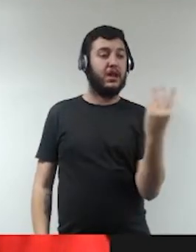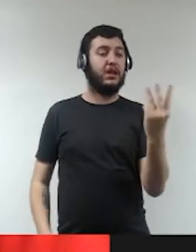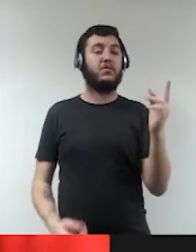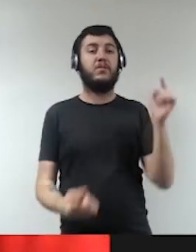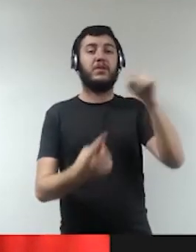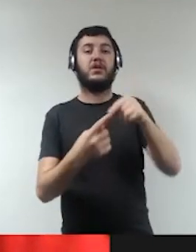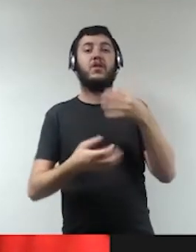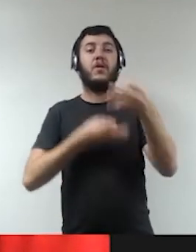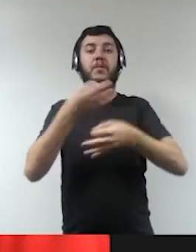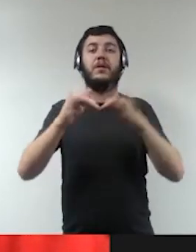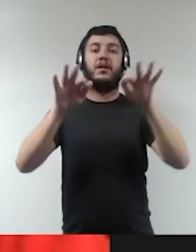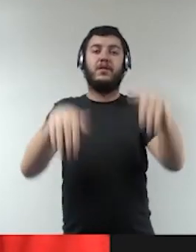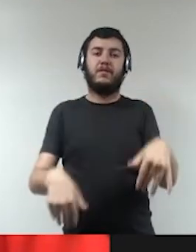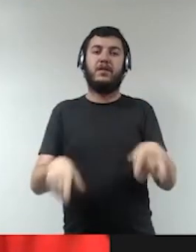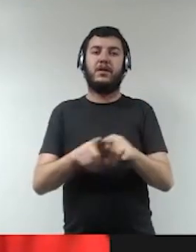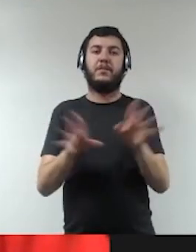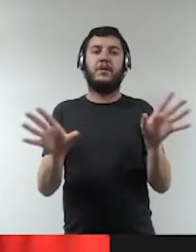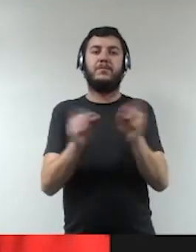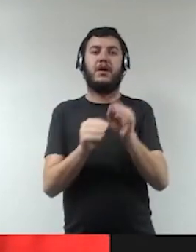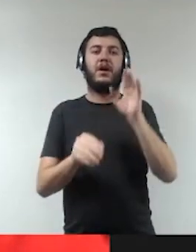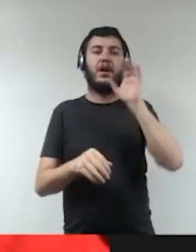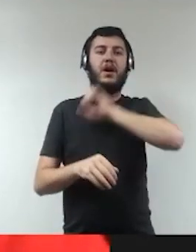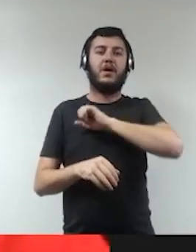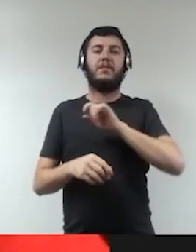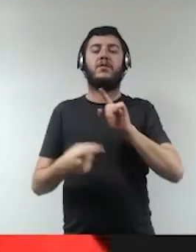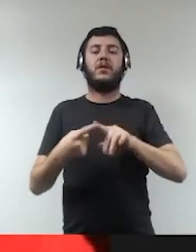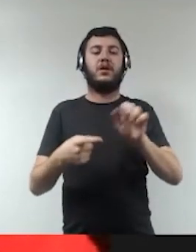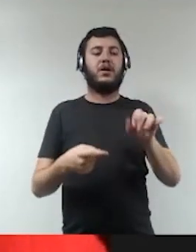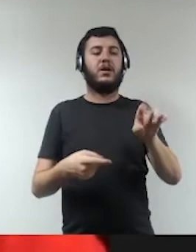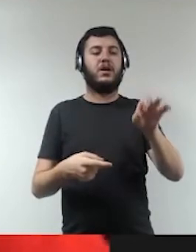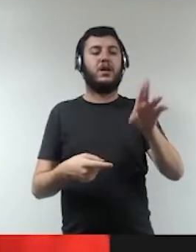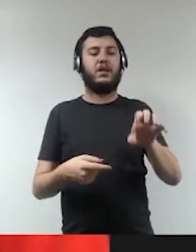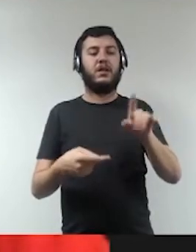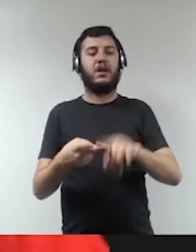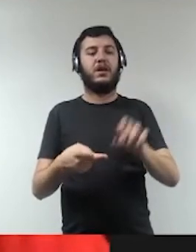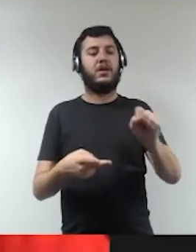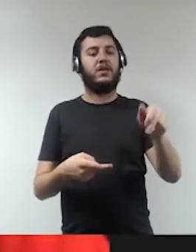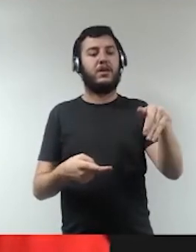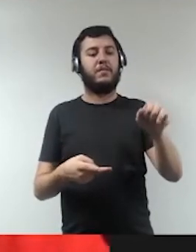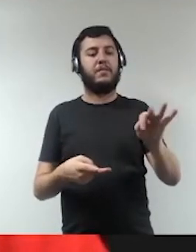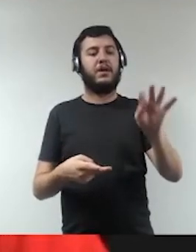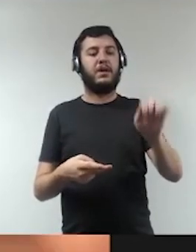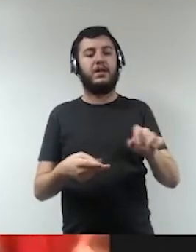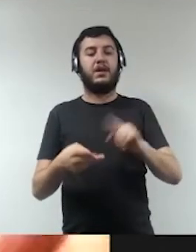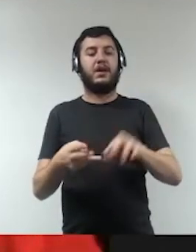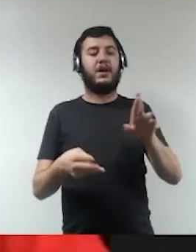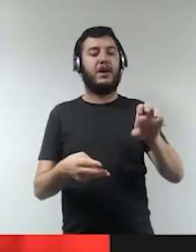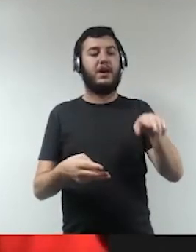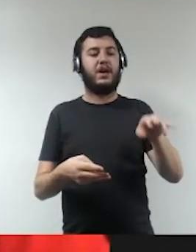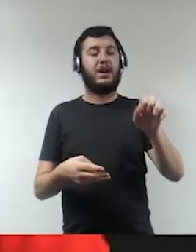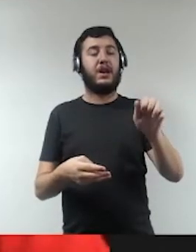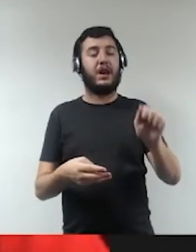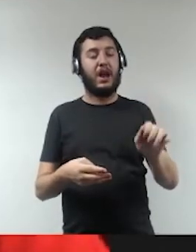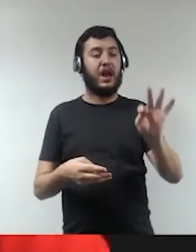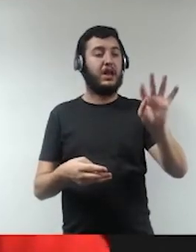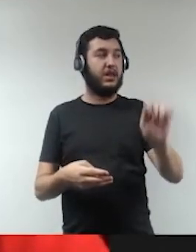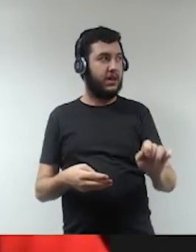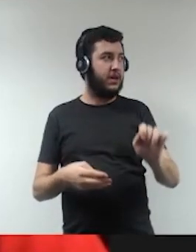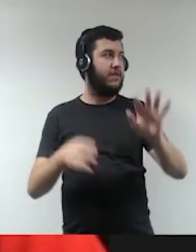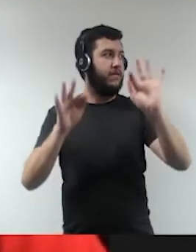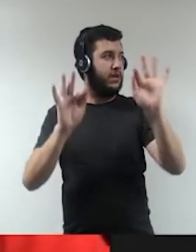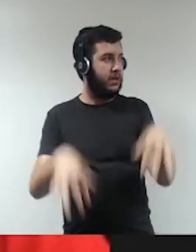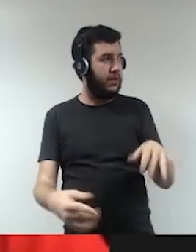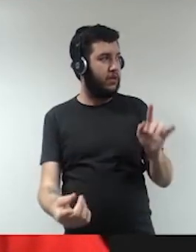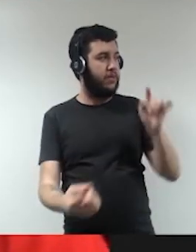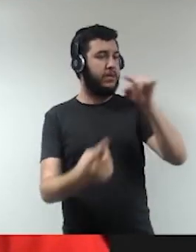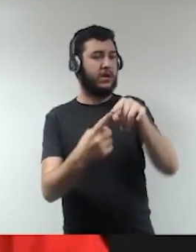finais. A gente volta bem rapidinho para o doutor André, na sequência a doutora Samantha, finalizando com a doutora Renata, para a gente encerrar esse painel,